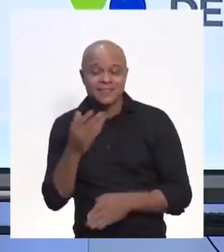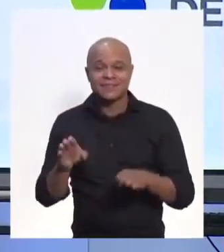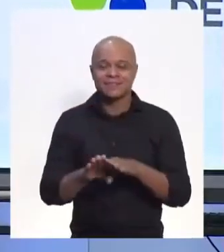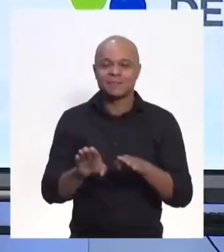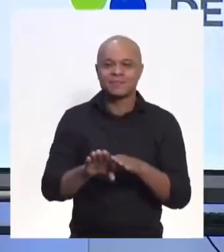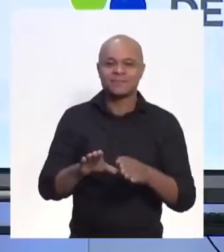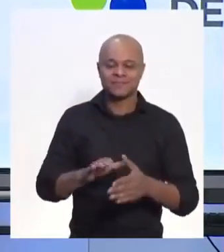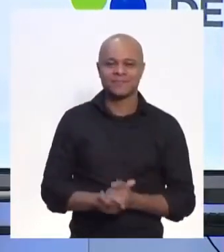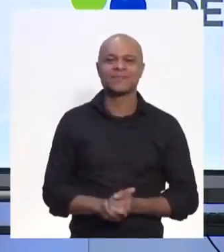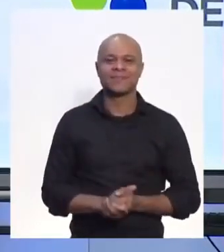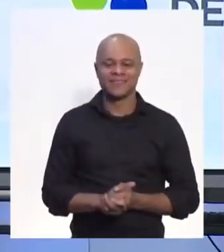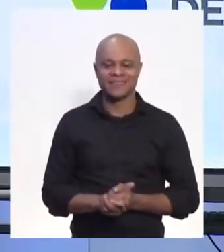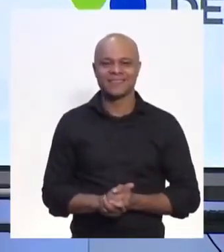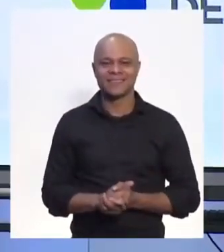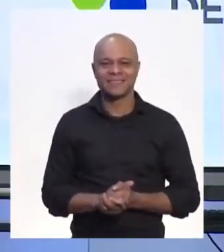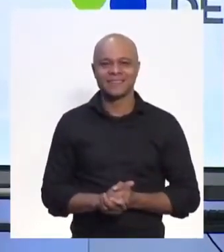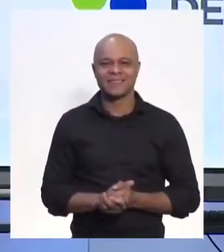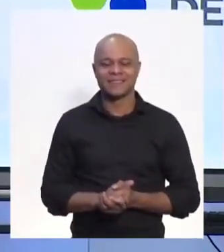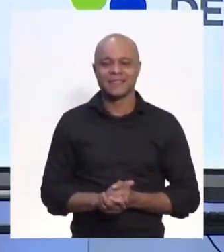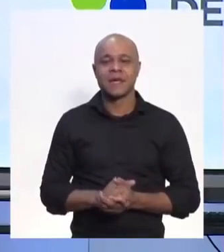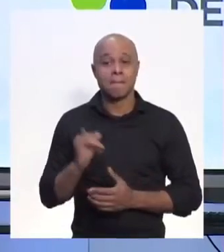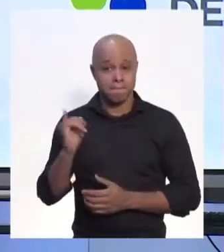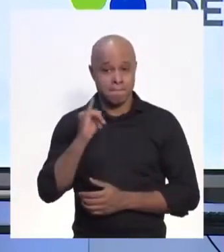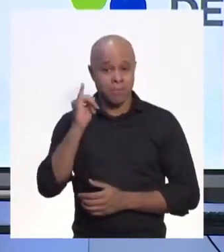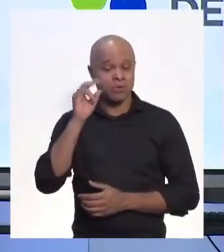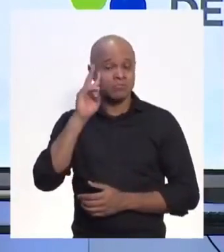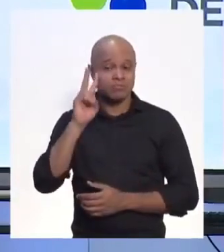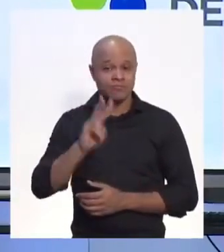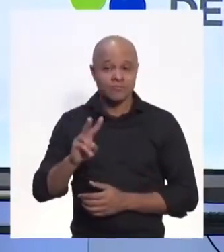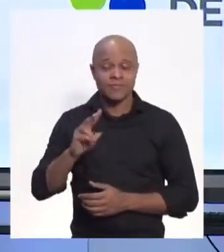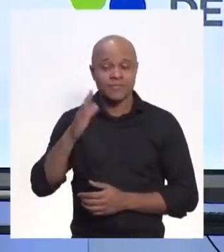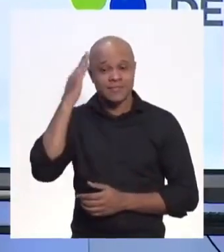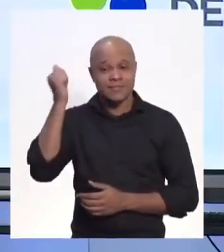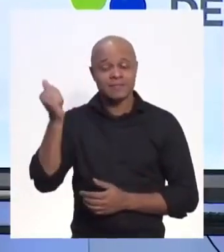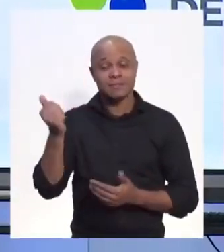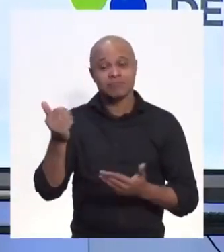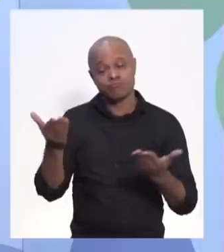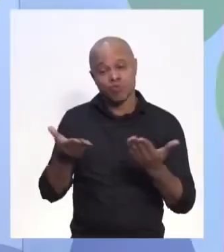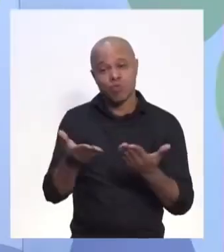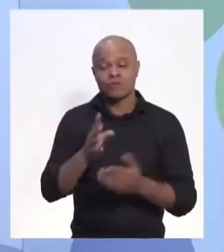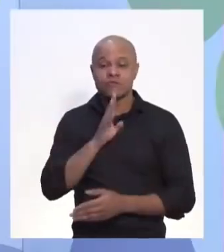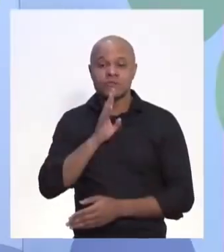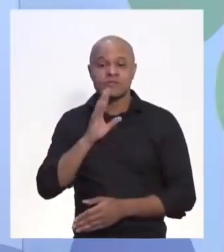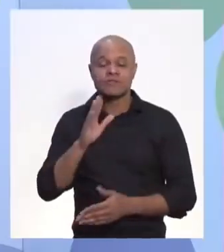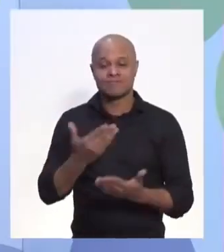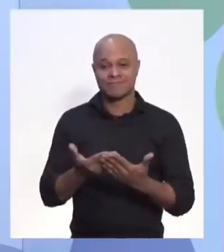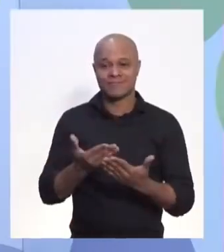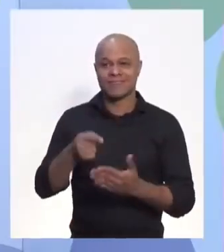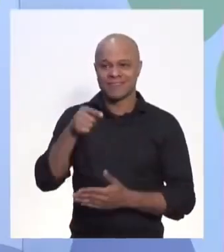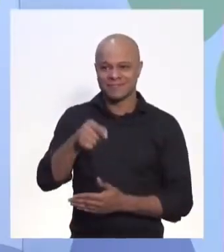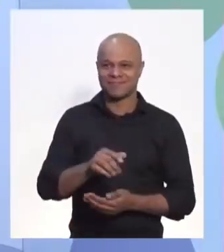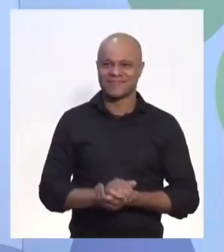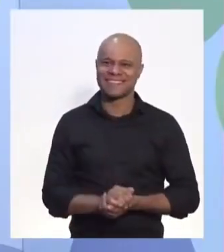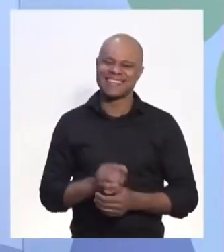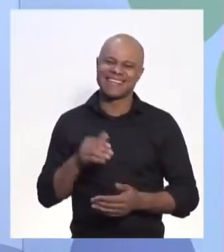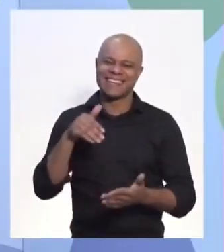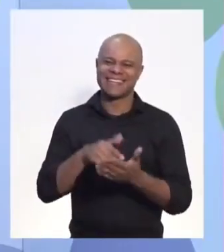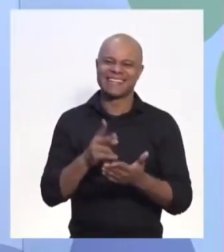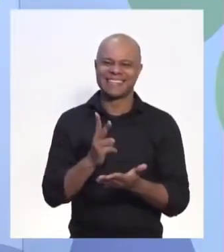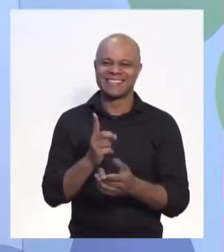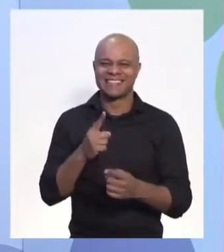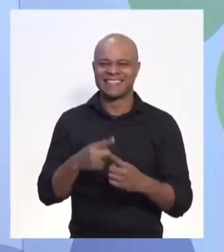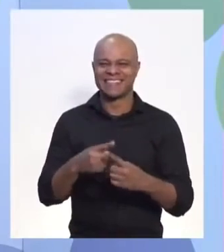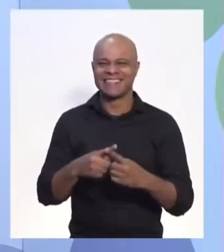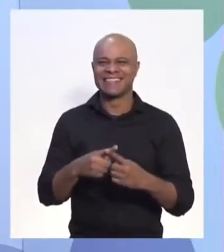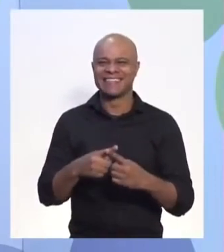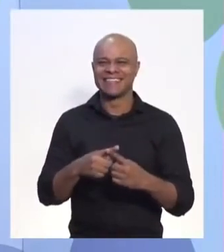gente vai trabalhar. E isso é extremamente importante no caso dessa aula, né? Exatamente, gente. Até porque quando a gente pensa